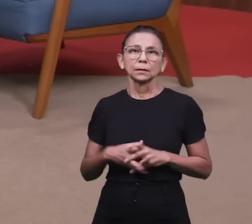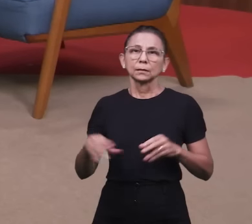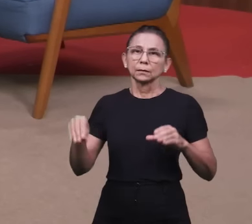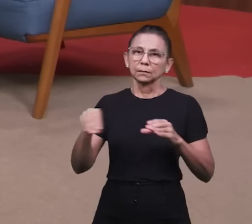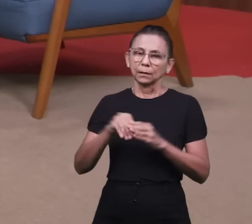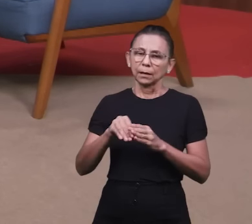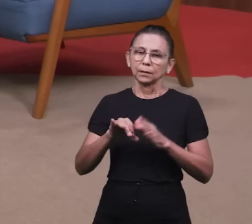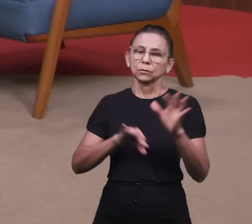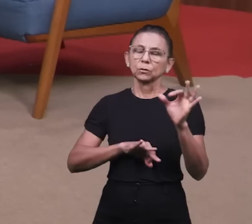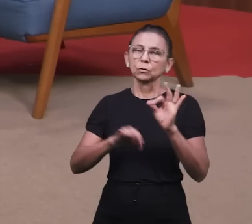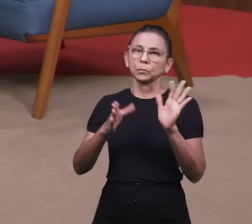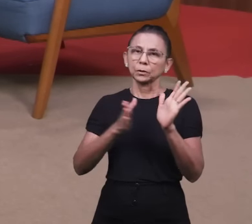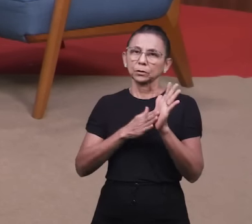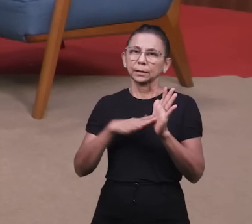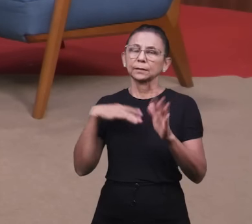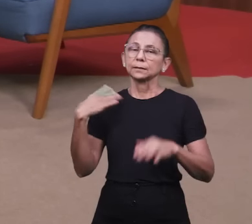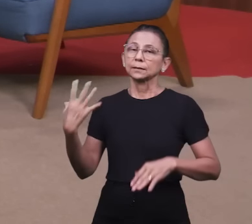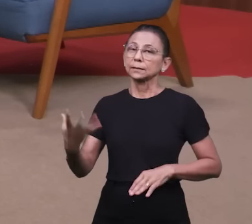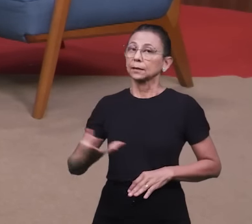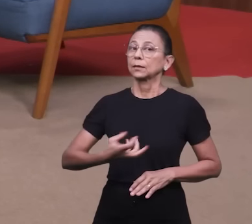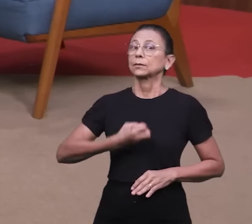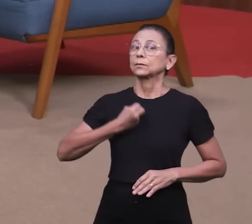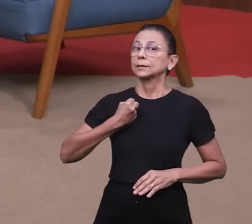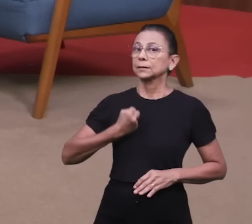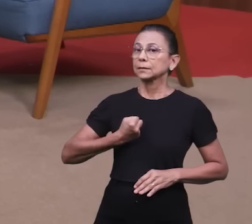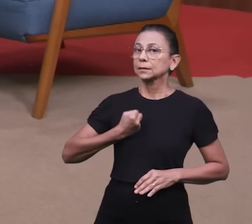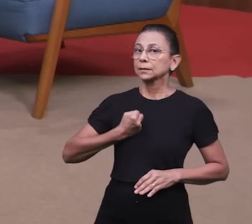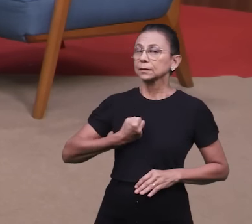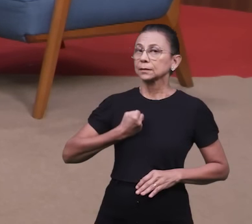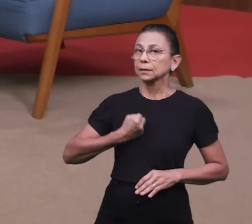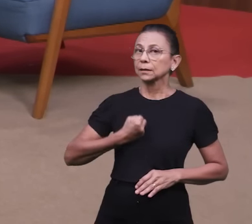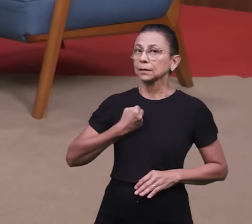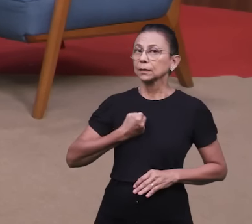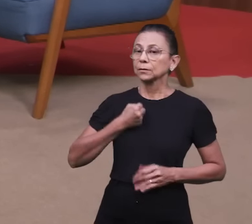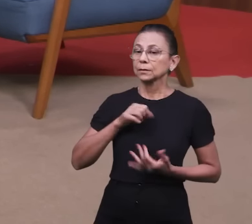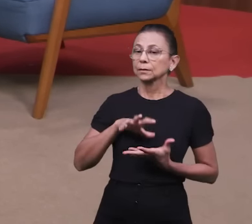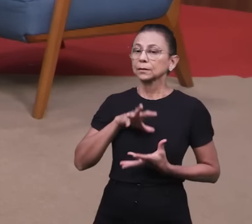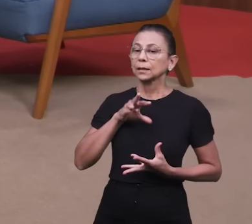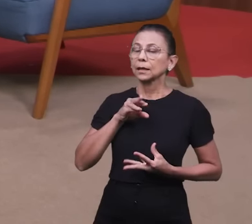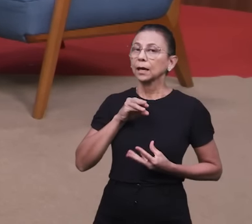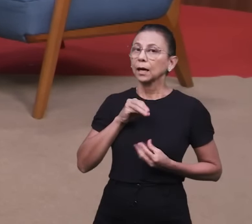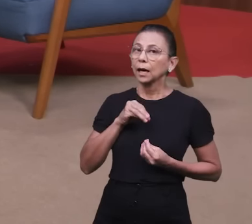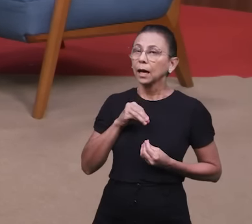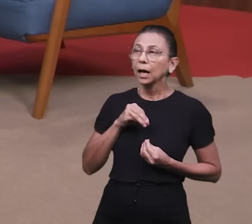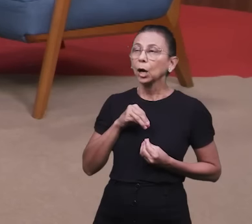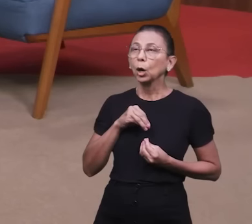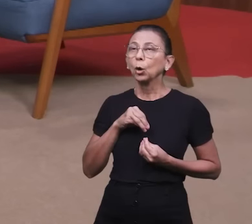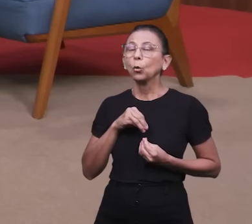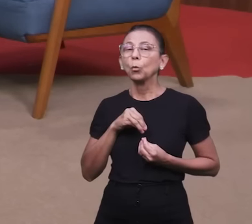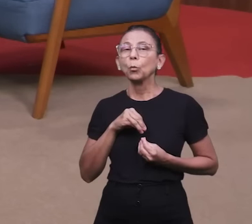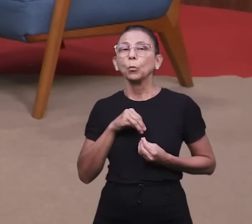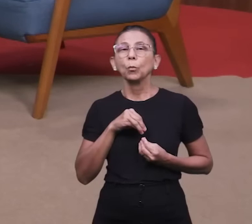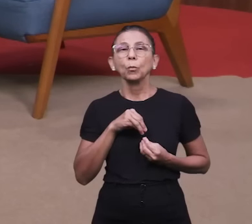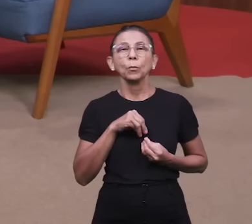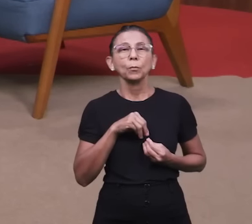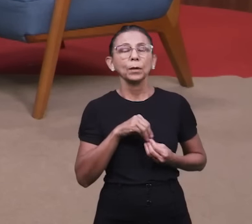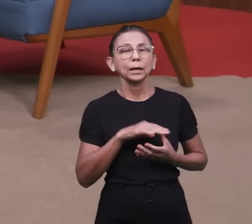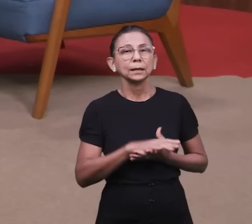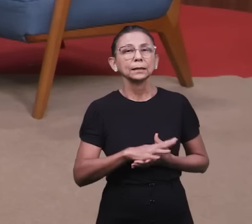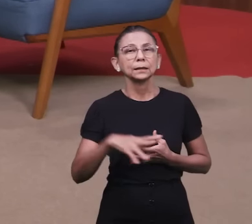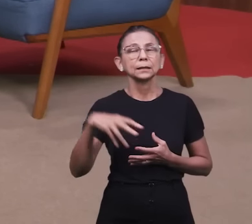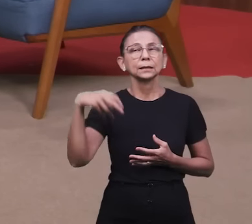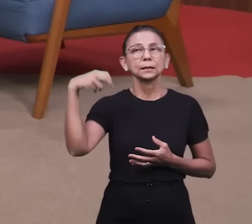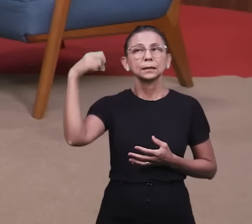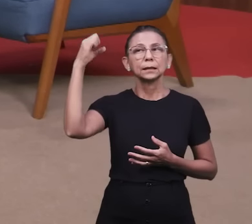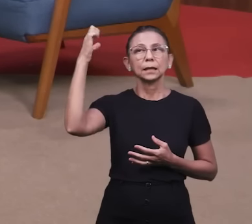dentro de um projeto de salvação de resgate da Alma numa bússola que nos direciona para